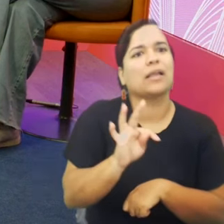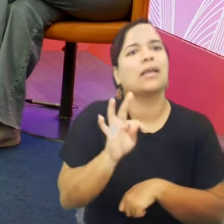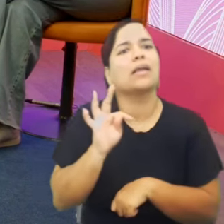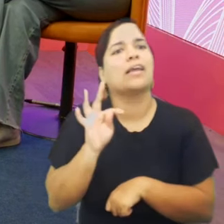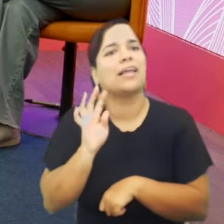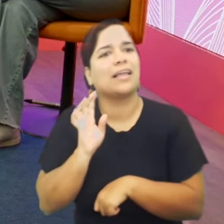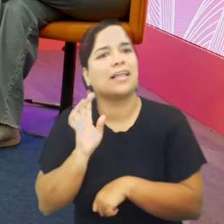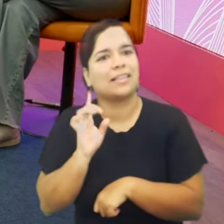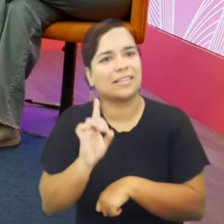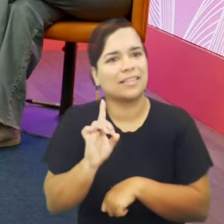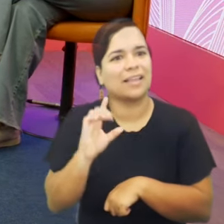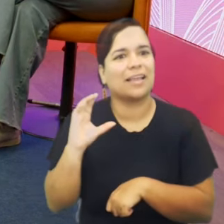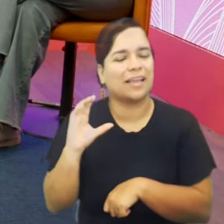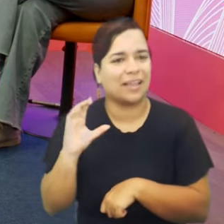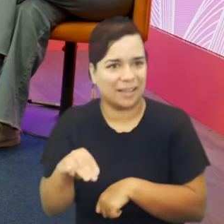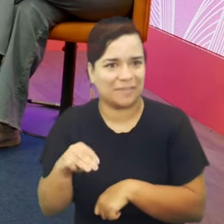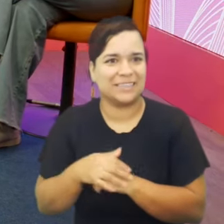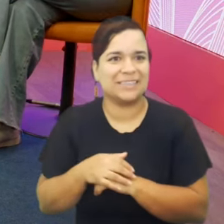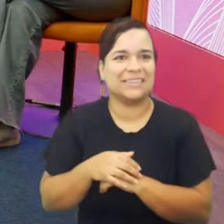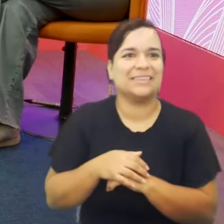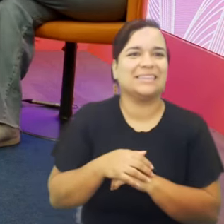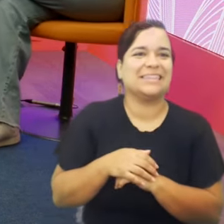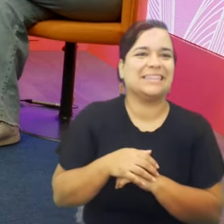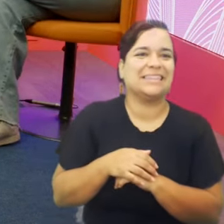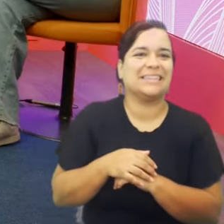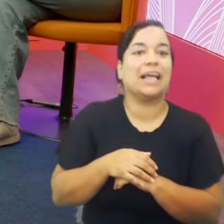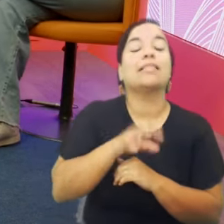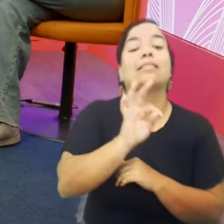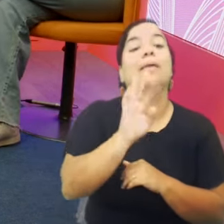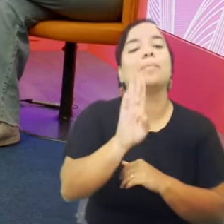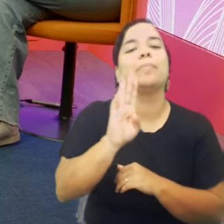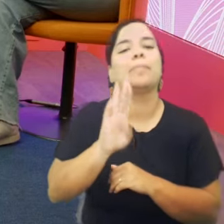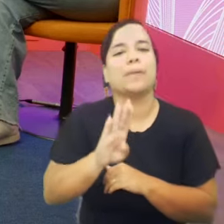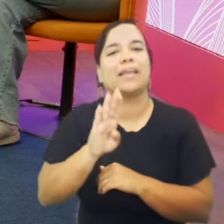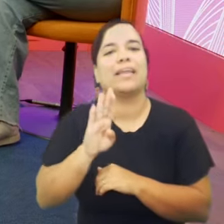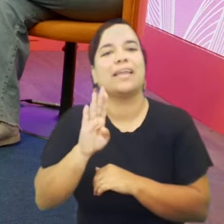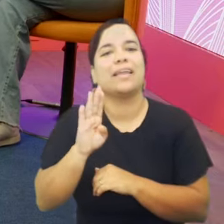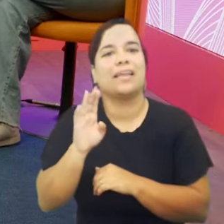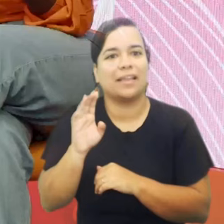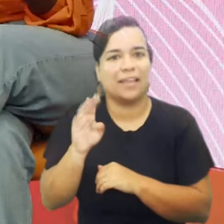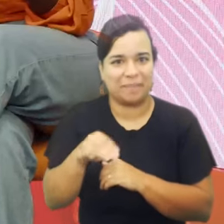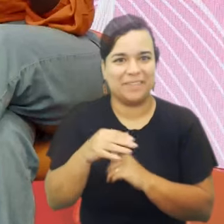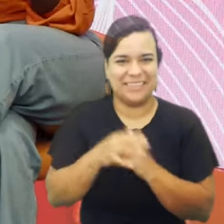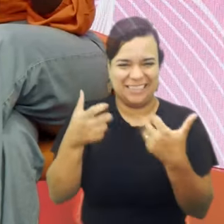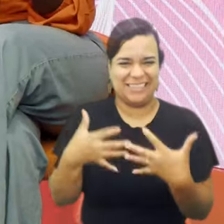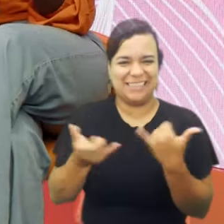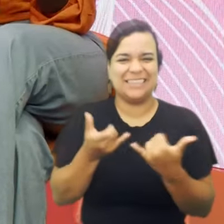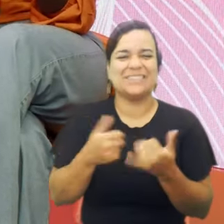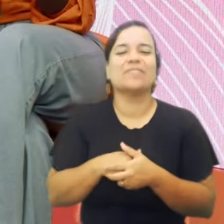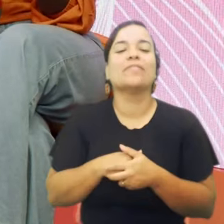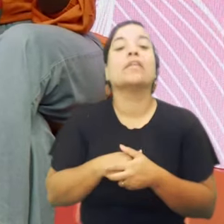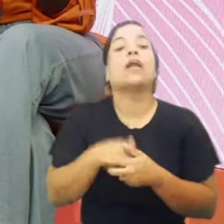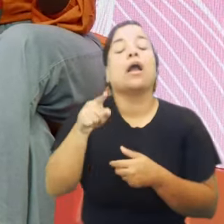da cadeira e vai, rapaz, vamos! Tem que fazer, porque senão as coisas, elas não acontecem. Né? A coragem,